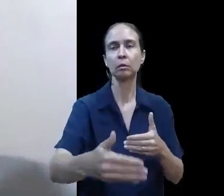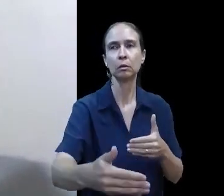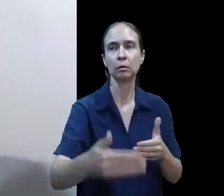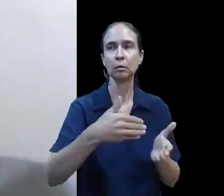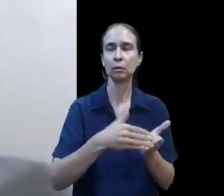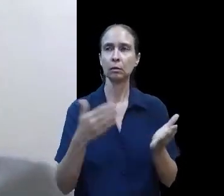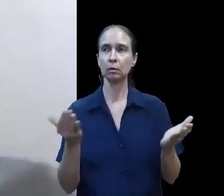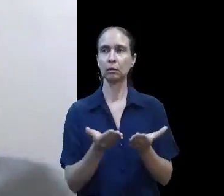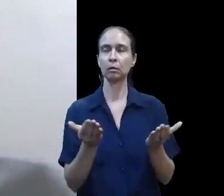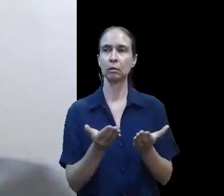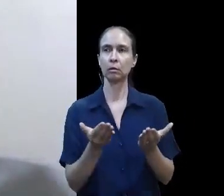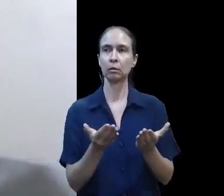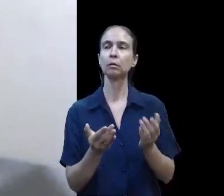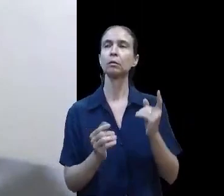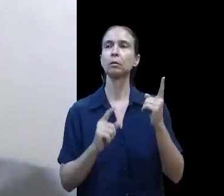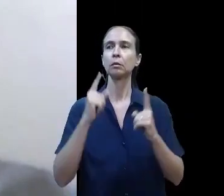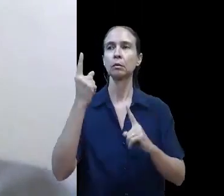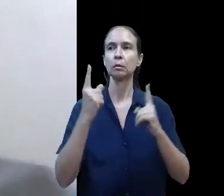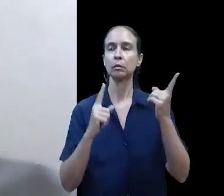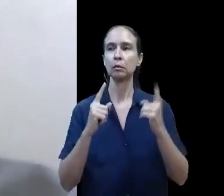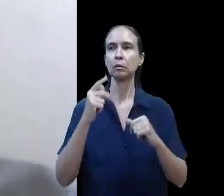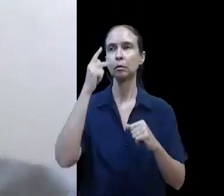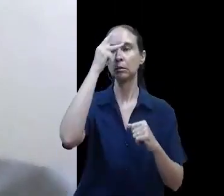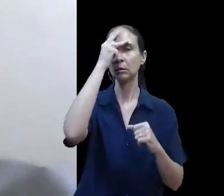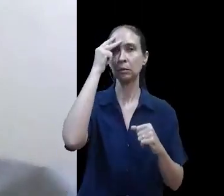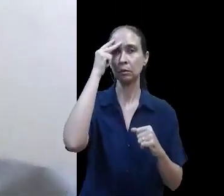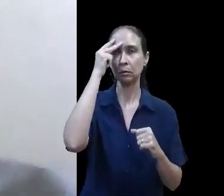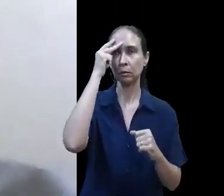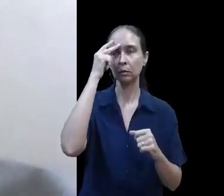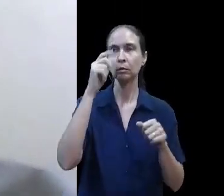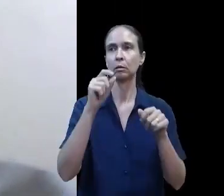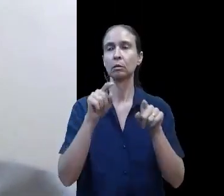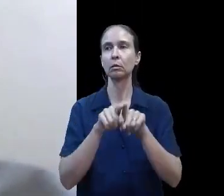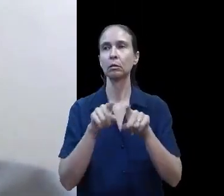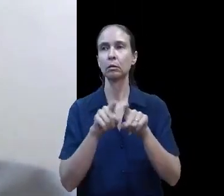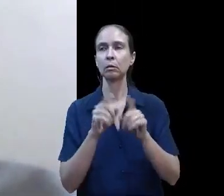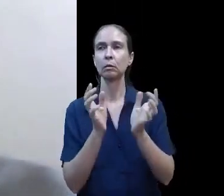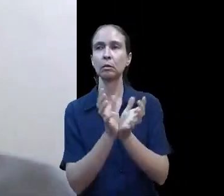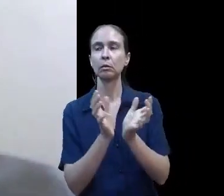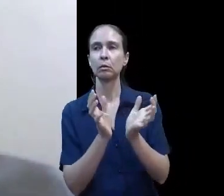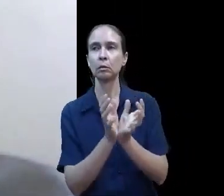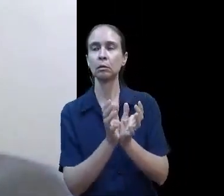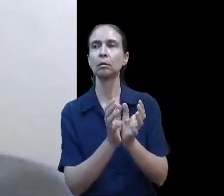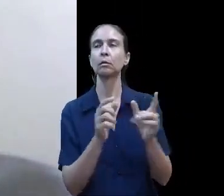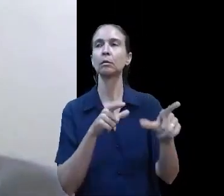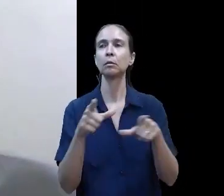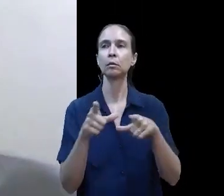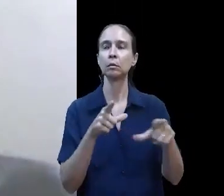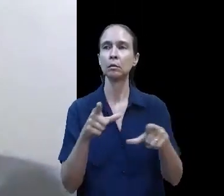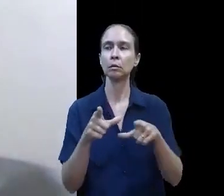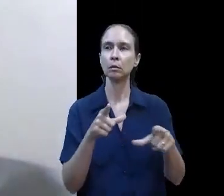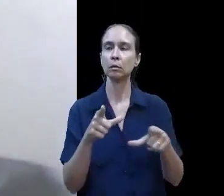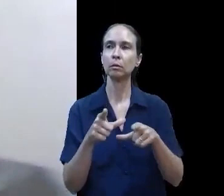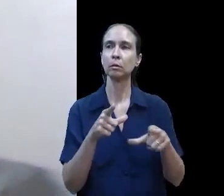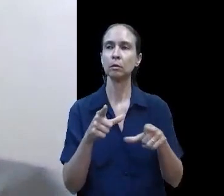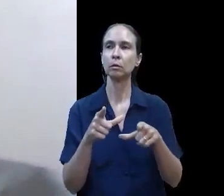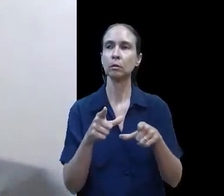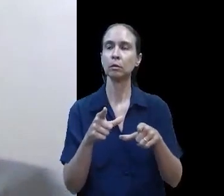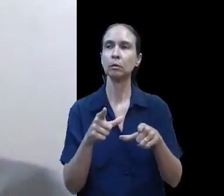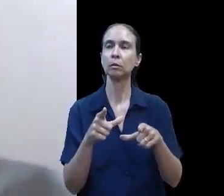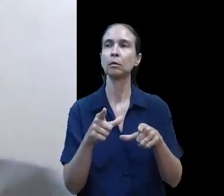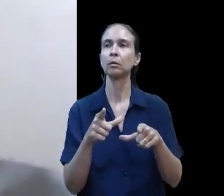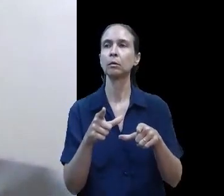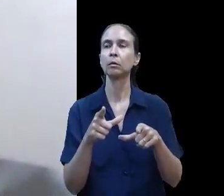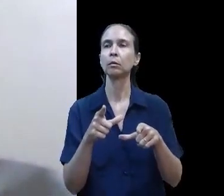equipe, nós trabalhamos as normas técnicas específicas para a produção integrada do abacaxi, que nada mais é que o sistema